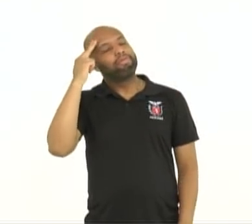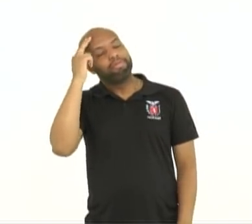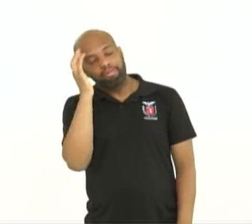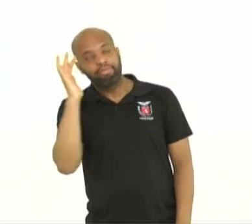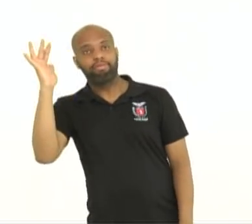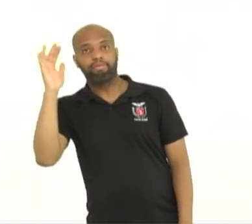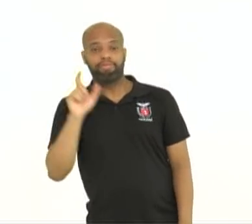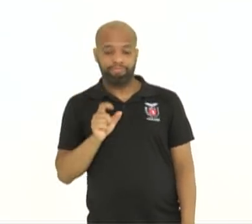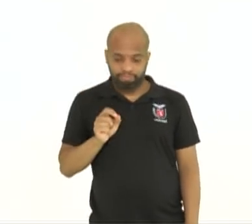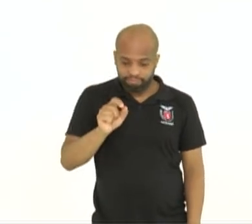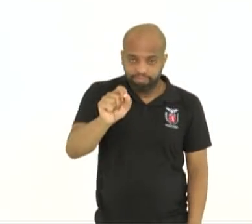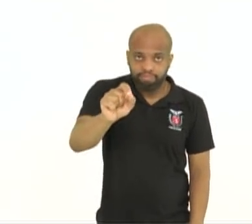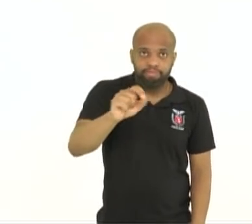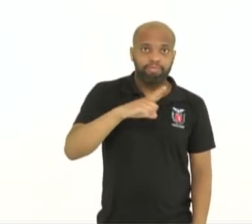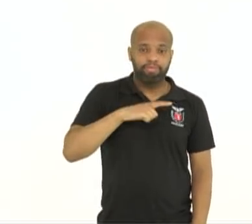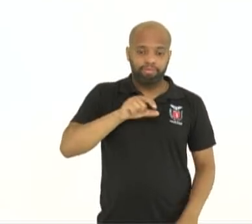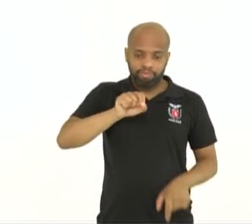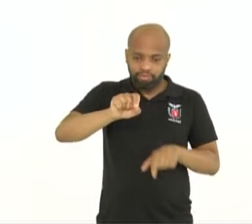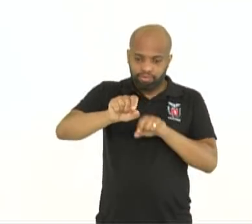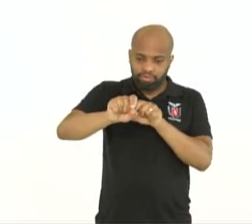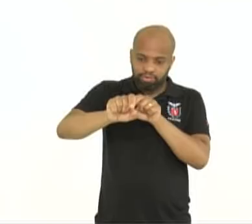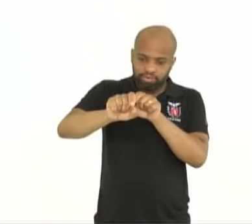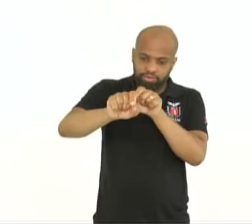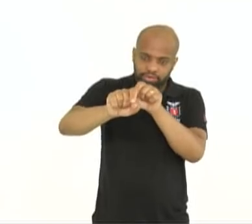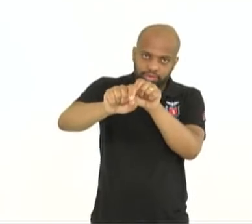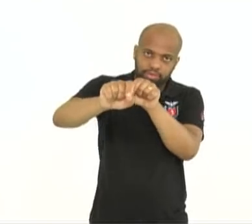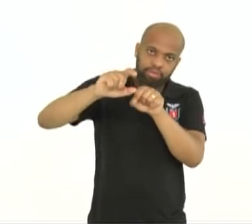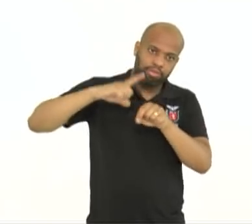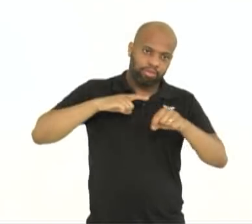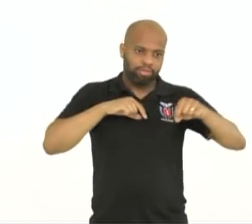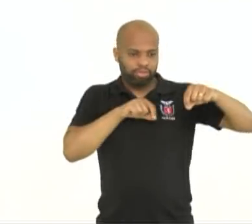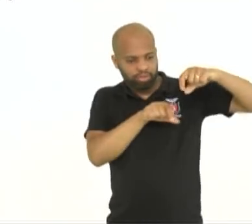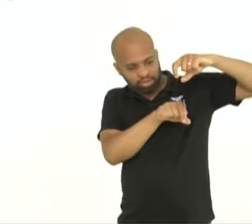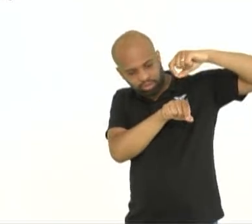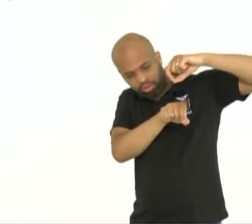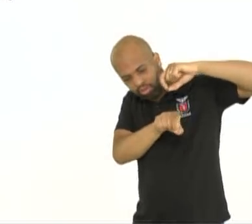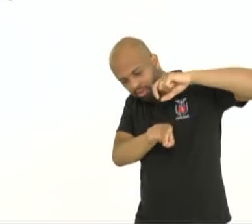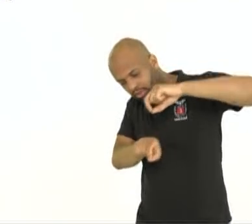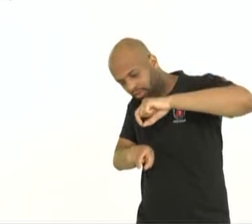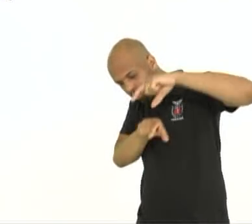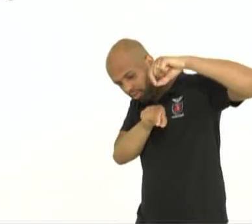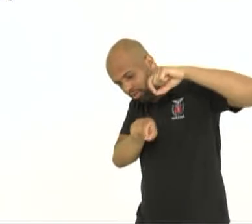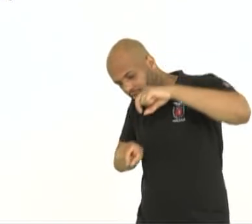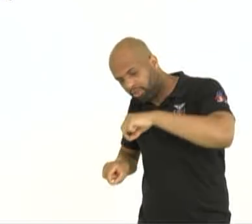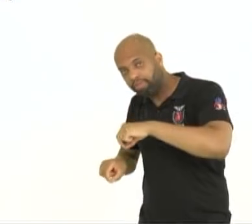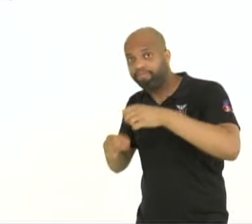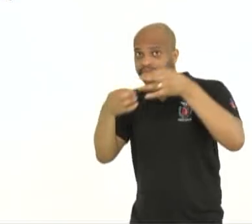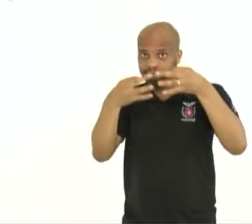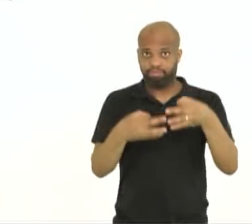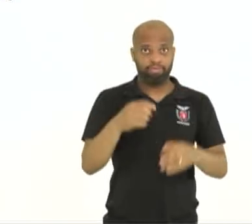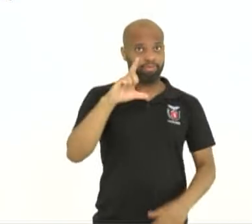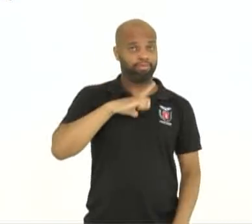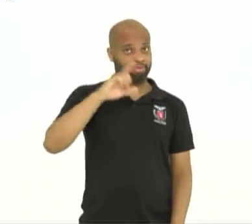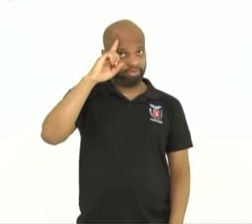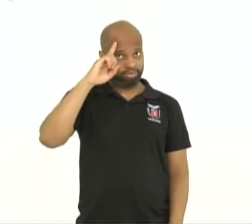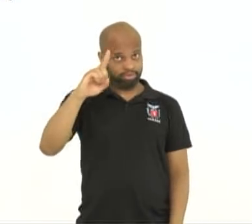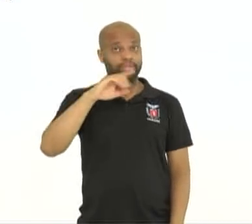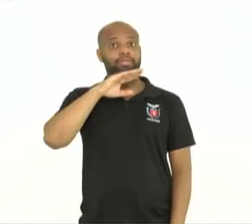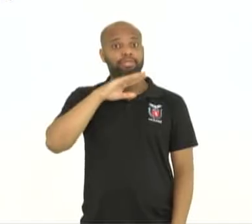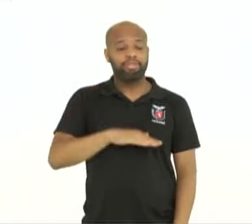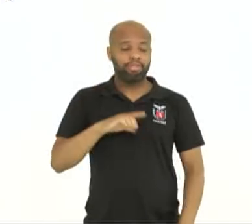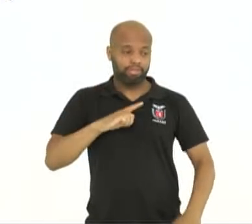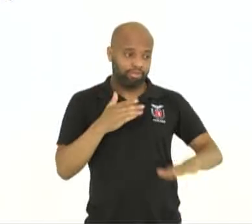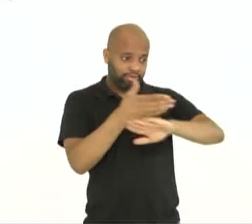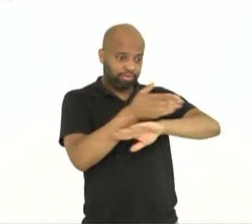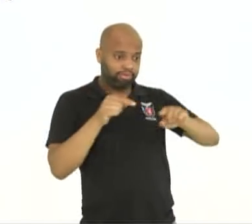As formigas, uma atrás da outra, descendo, a fila certinha. Uma tarde entrou no quarto e